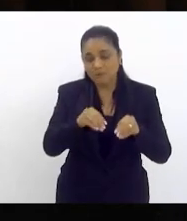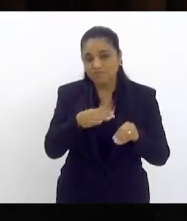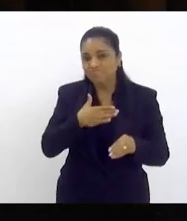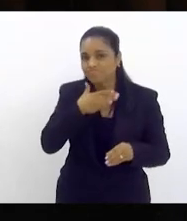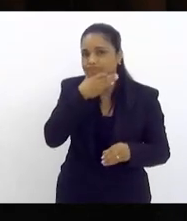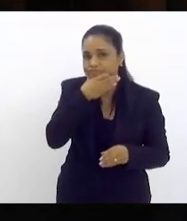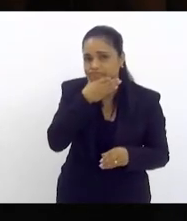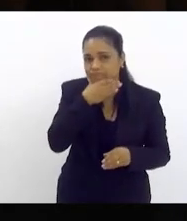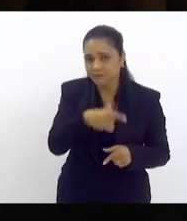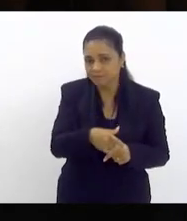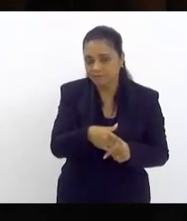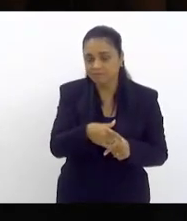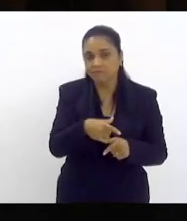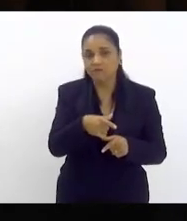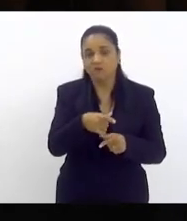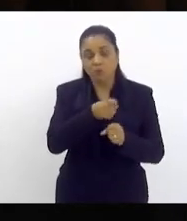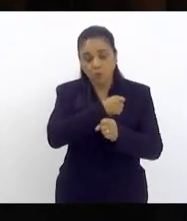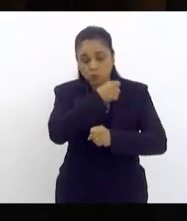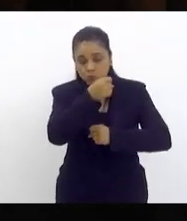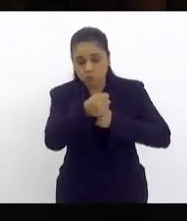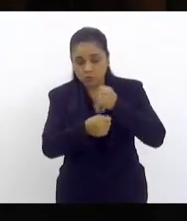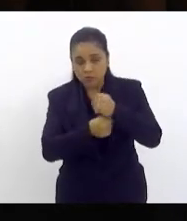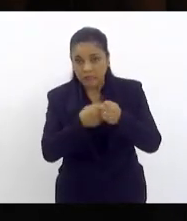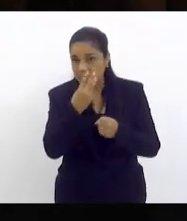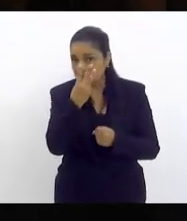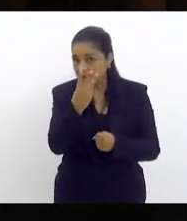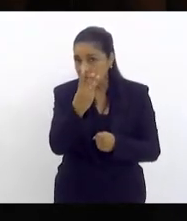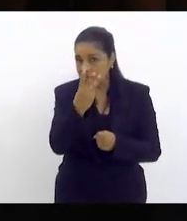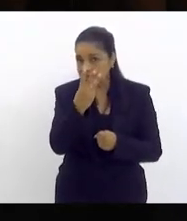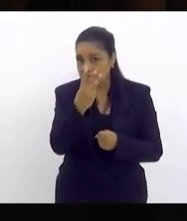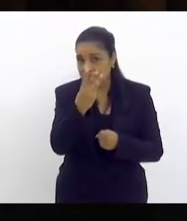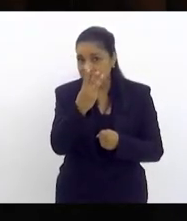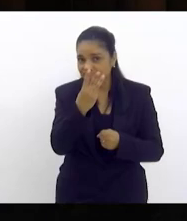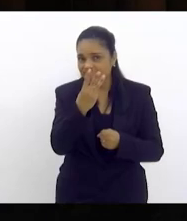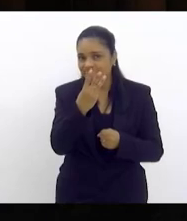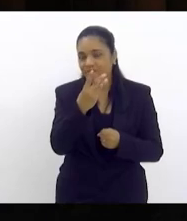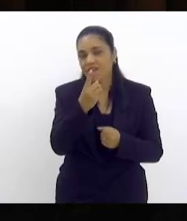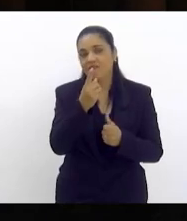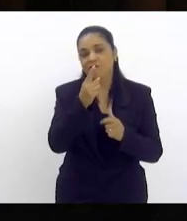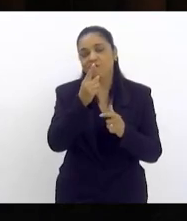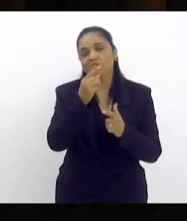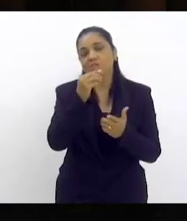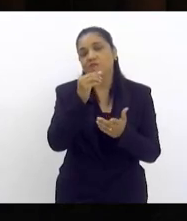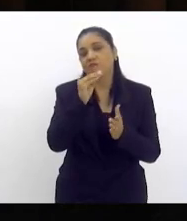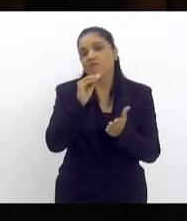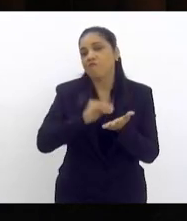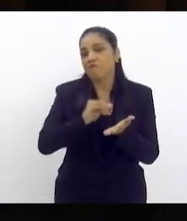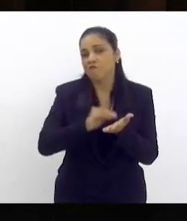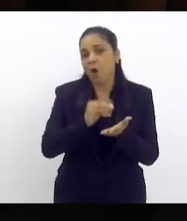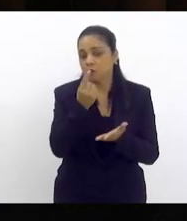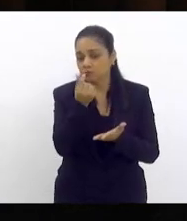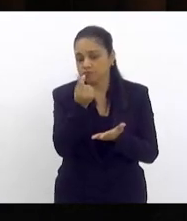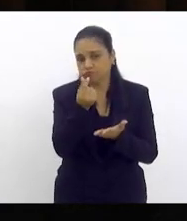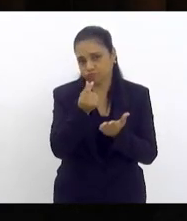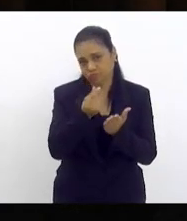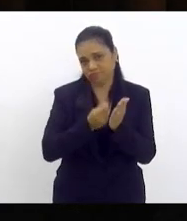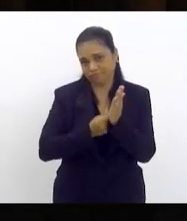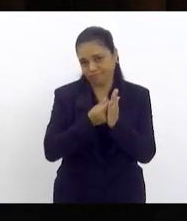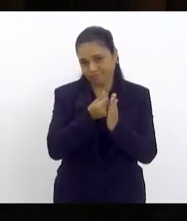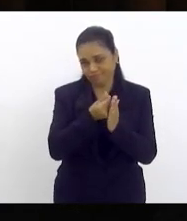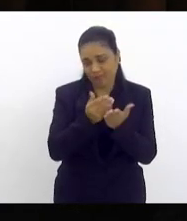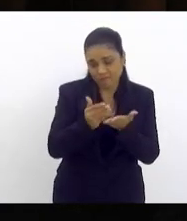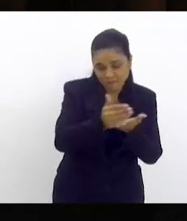A previsão para os próximos 3 anos é de déficit no orçamento. Ou seja, teremos uma